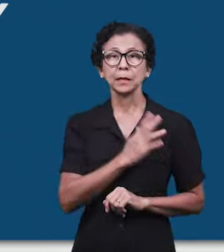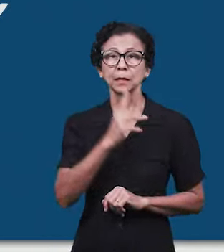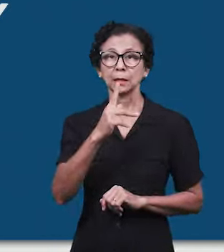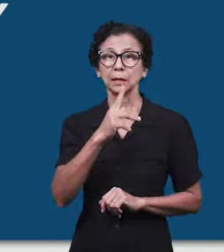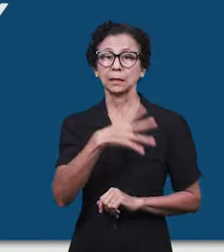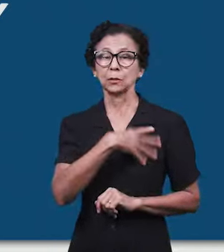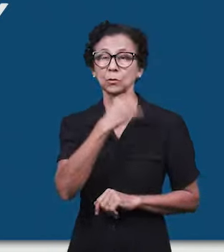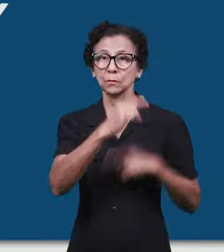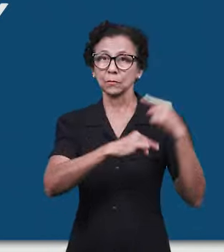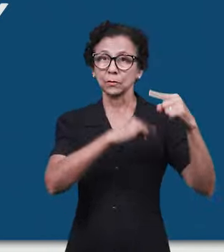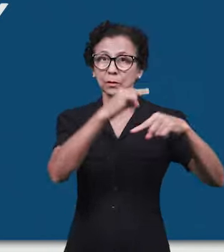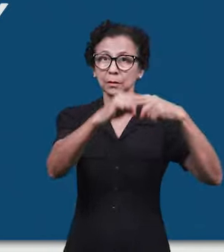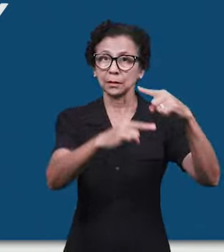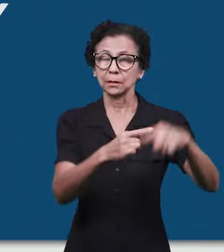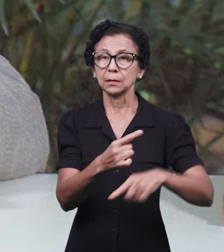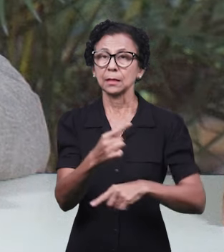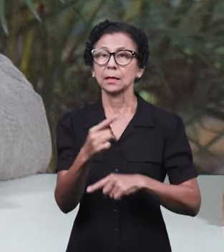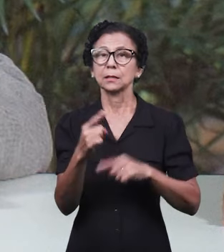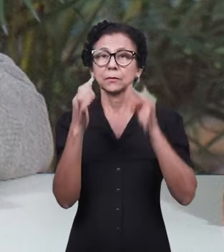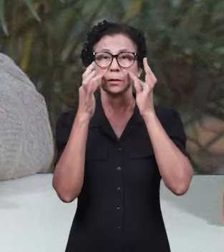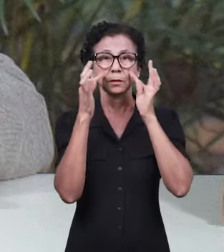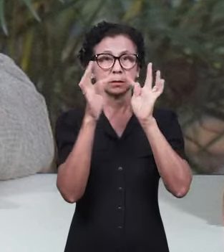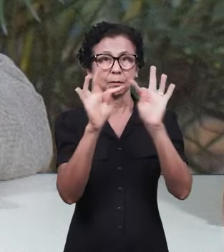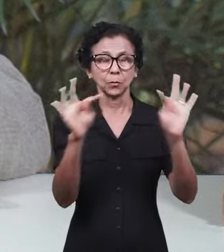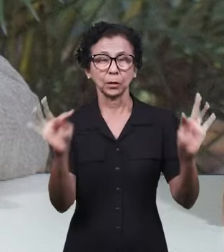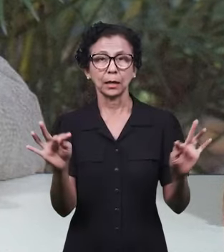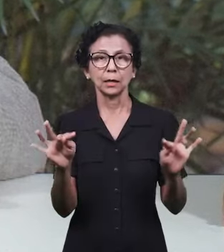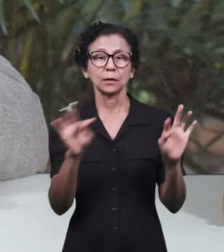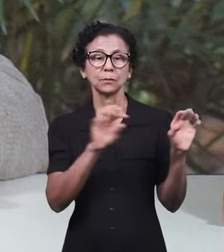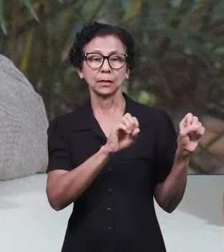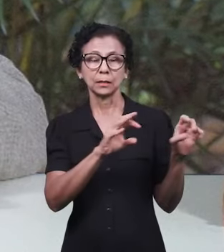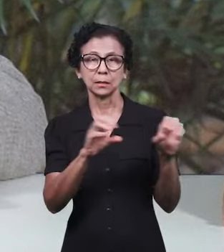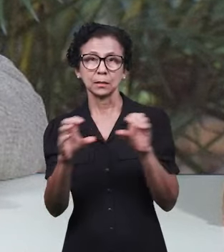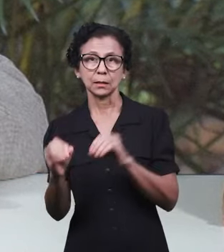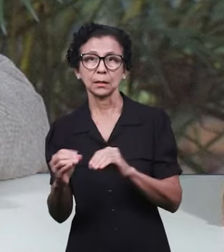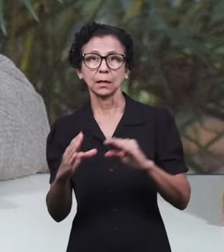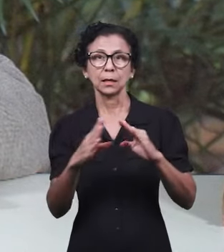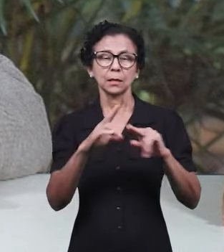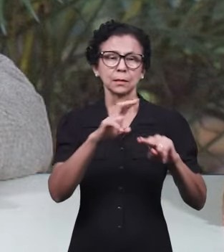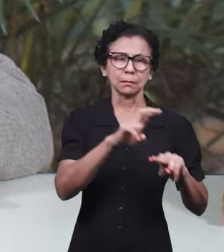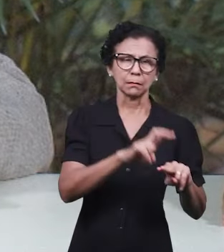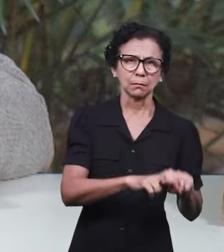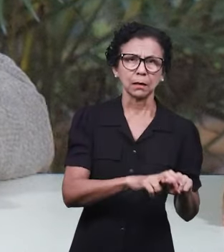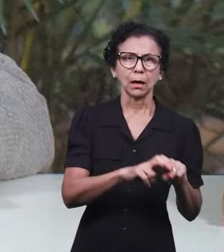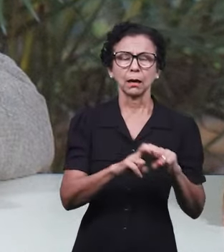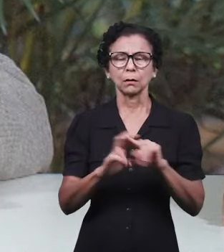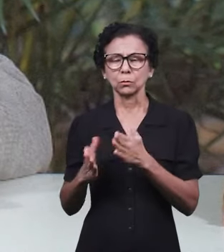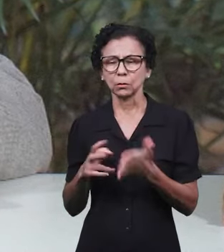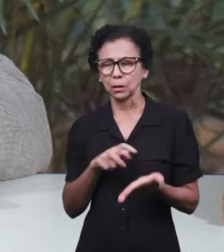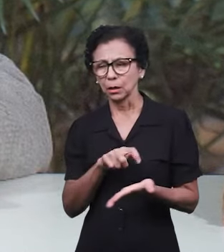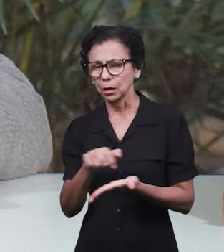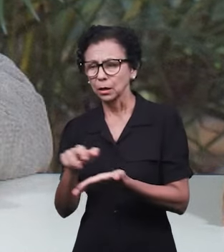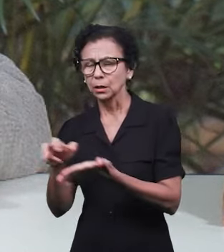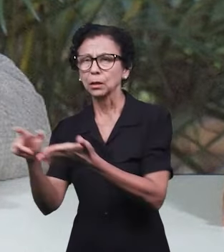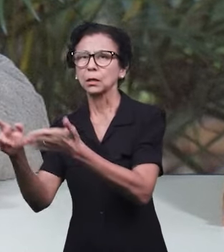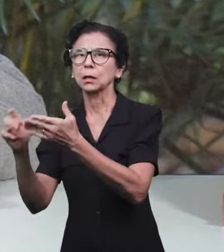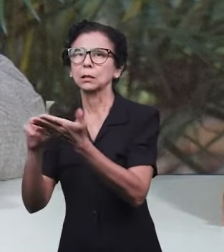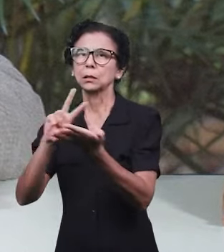uma grande preocupação com a doutrina que nos é ensinada nas escolas bíblicas dominical, tanto